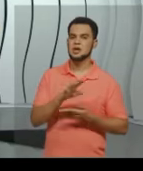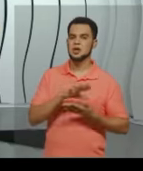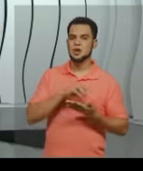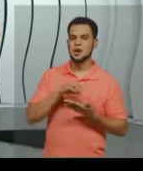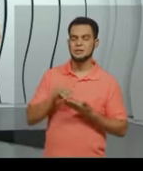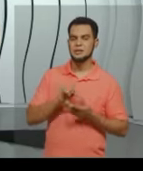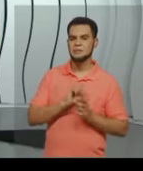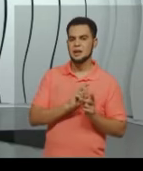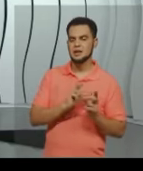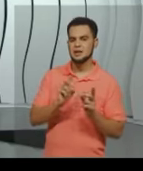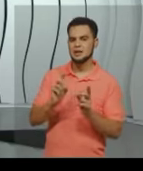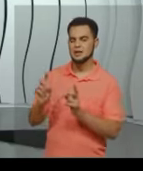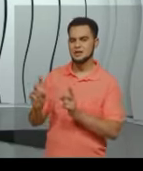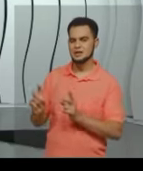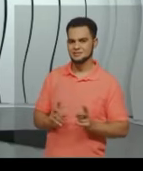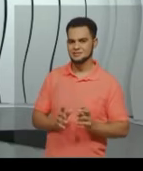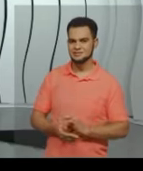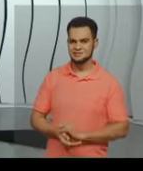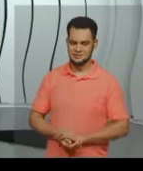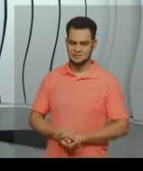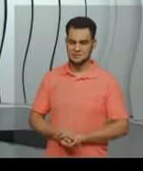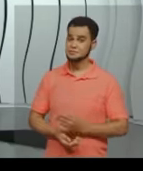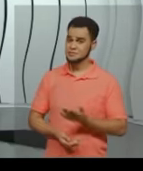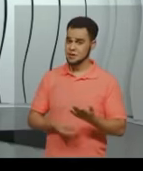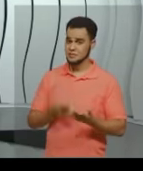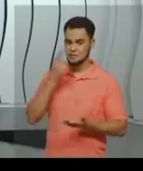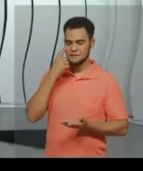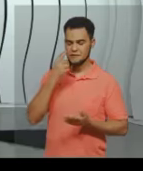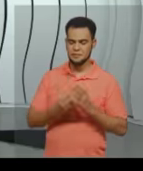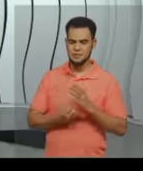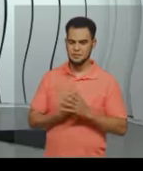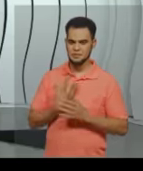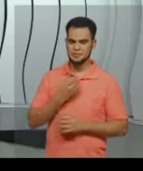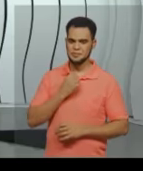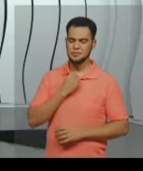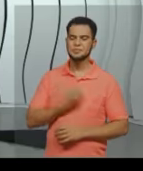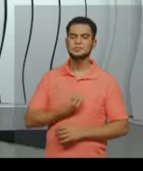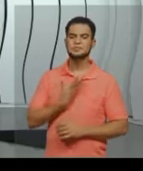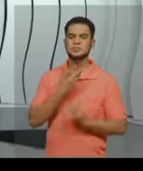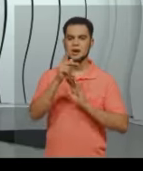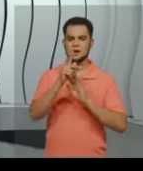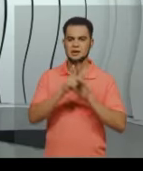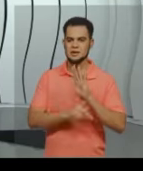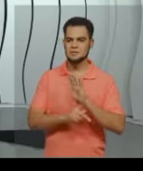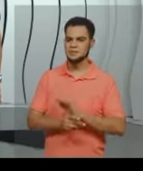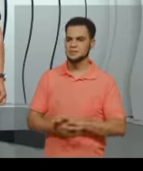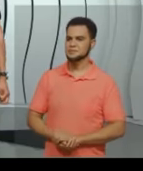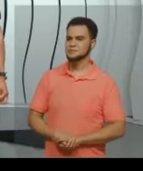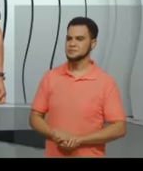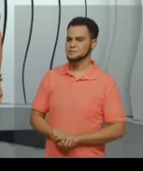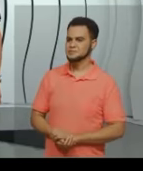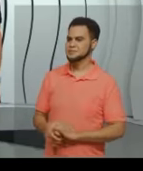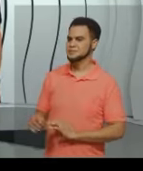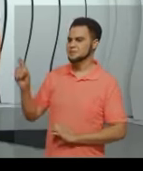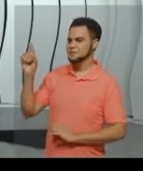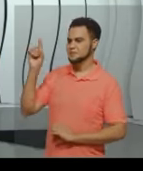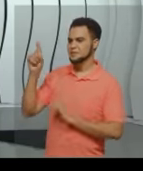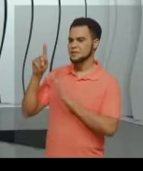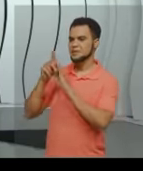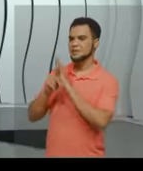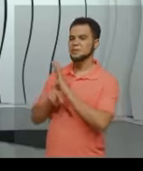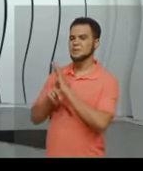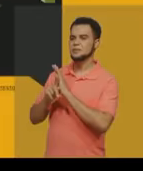e os dados biográficos. Então nós vamos aqui no poema, que é esse aqui. The Little Boy, o menino e o velho, tá? Tá o